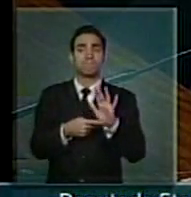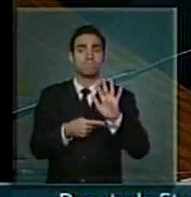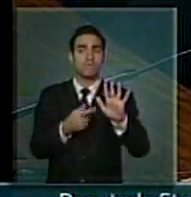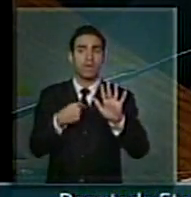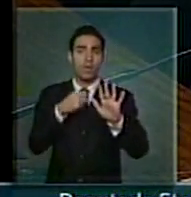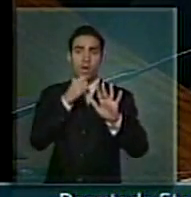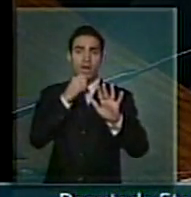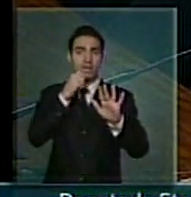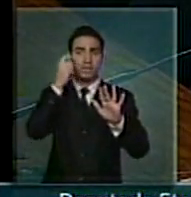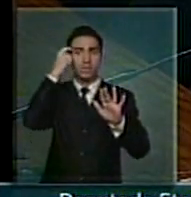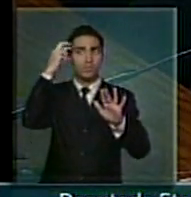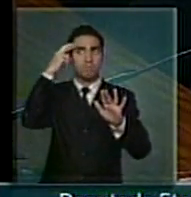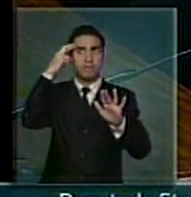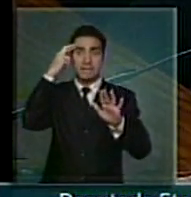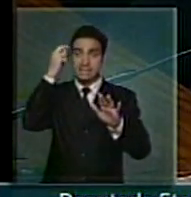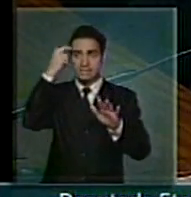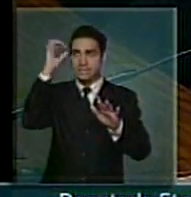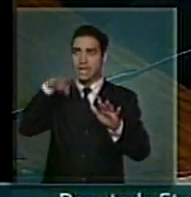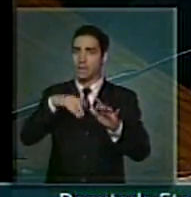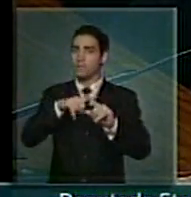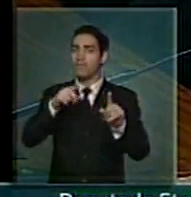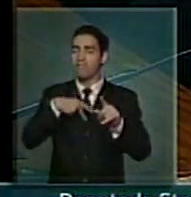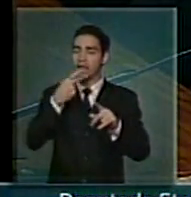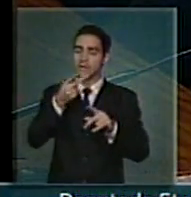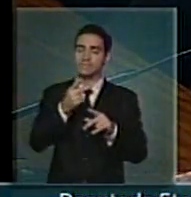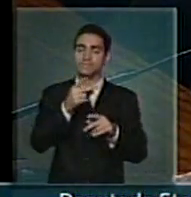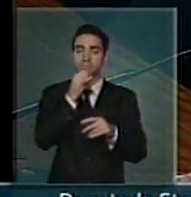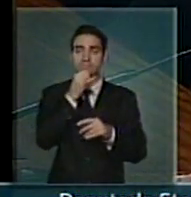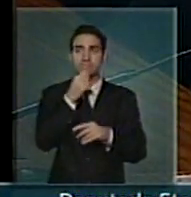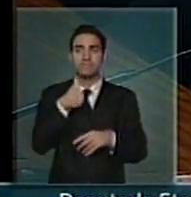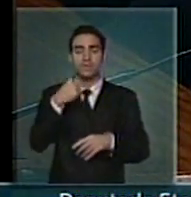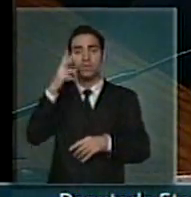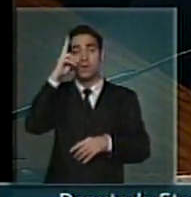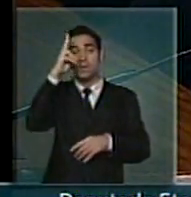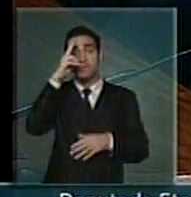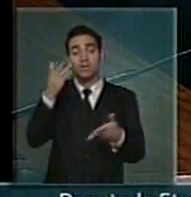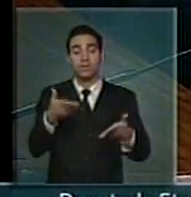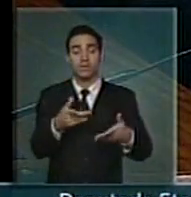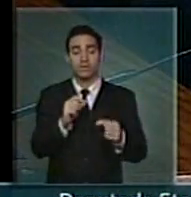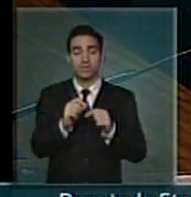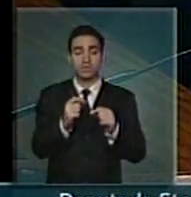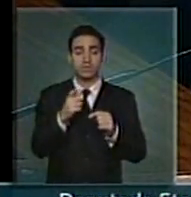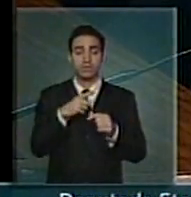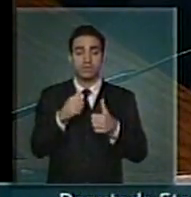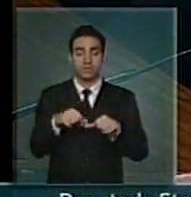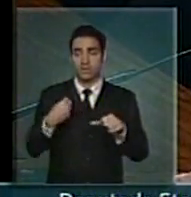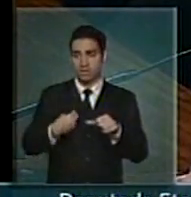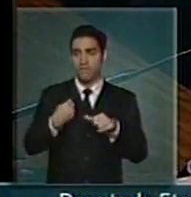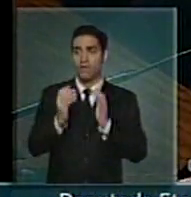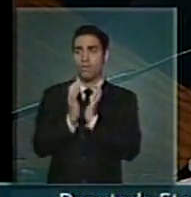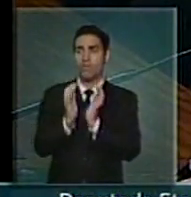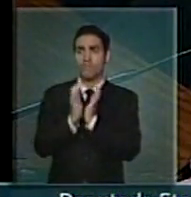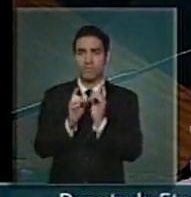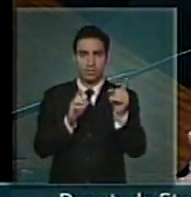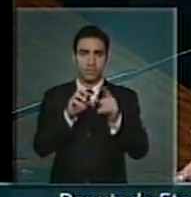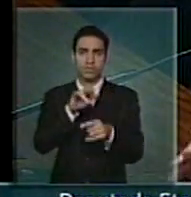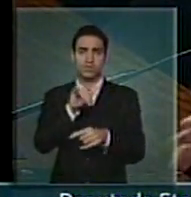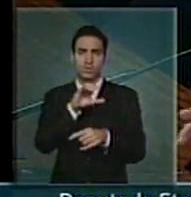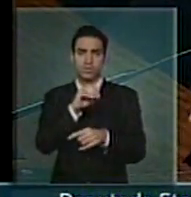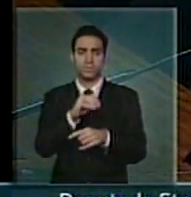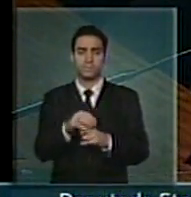para refletir sobre o que eu vou dizer. Mas me veio na cabeça o seguinte, na convivência diária lá do Rio de Janeiro,